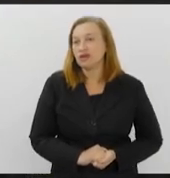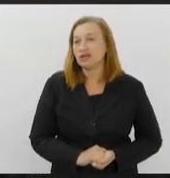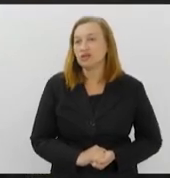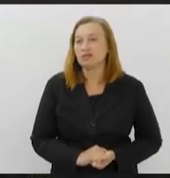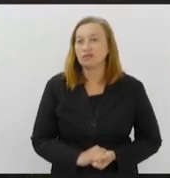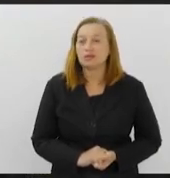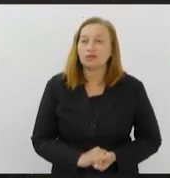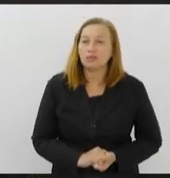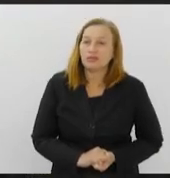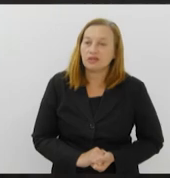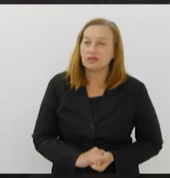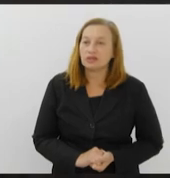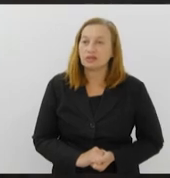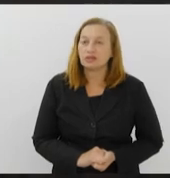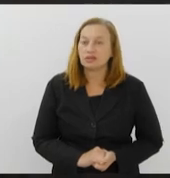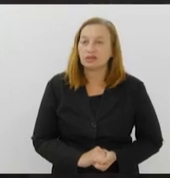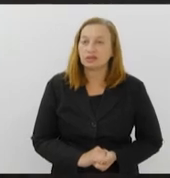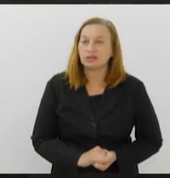Anuncio.